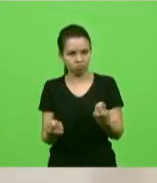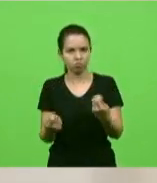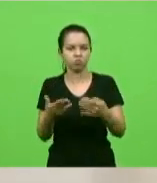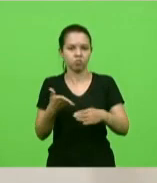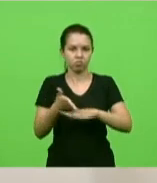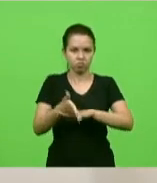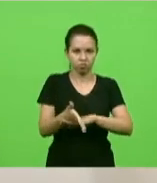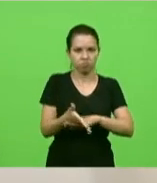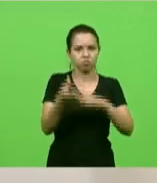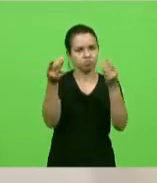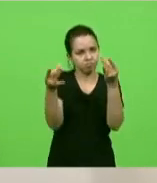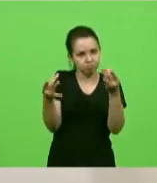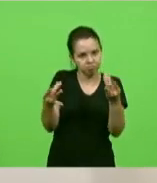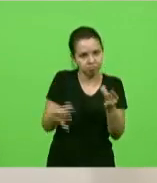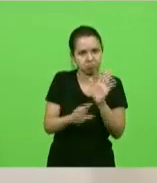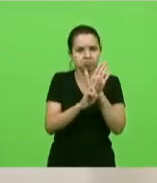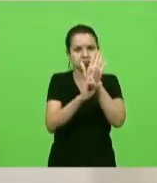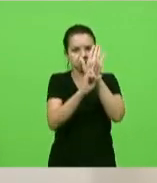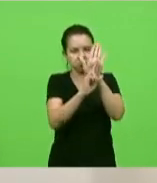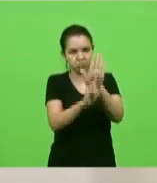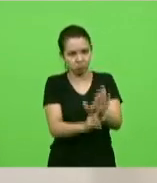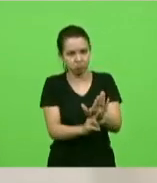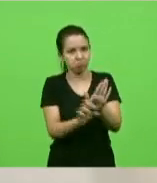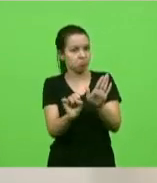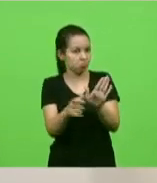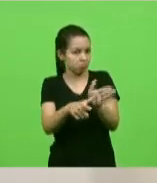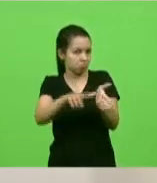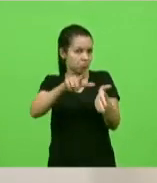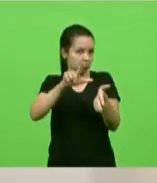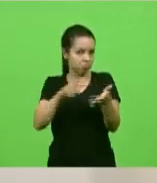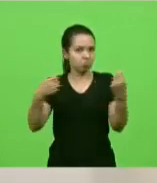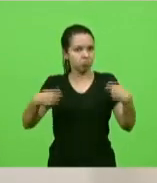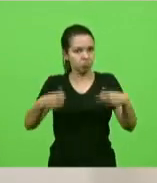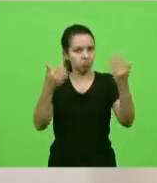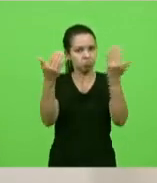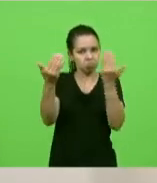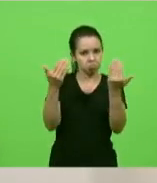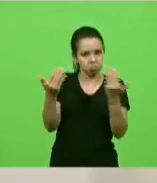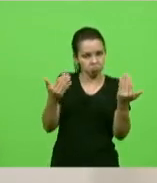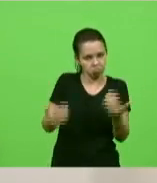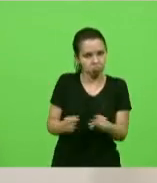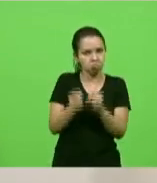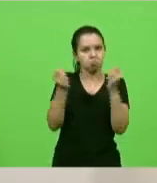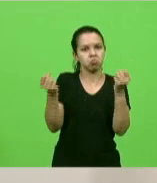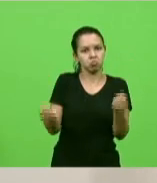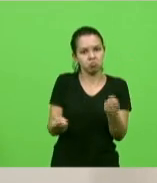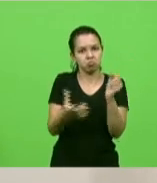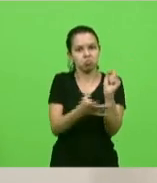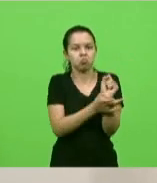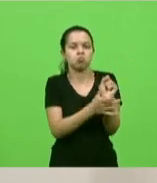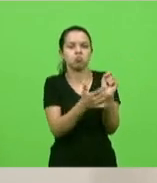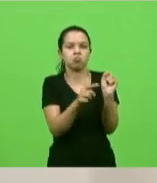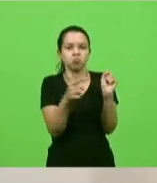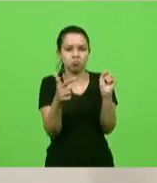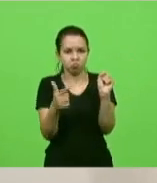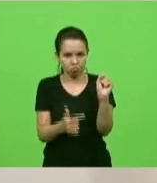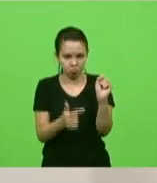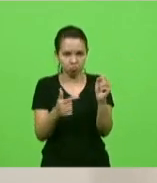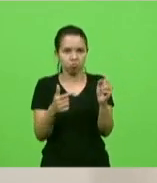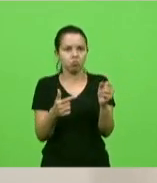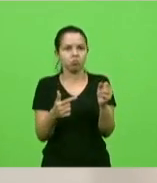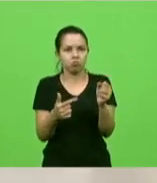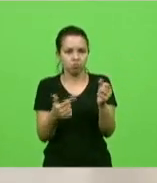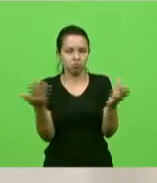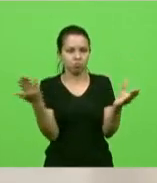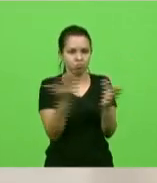minúcias da representação em tela sem antes ponderarmos sobre a ruptura e a insegurança que um processo de